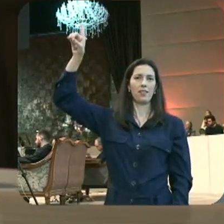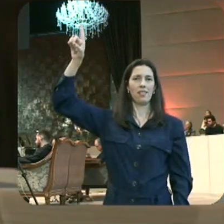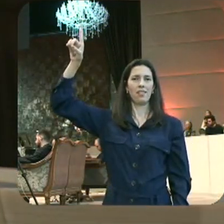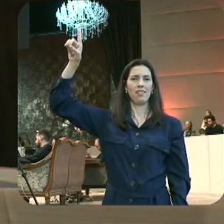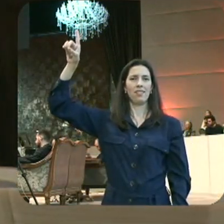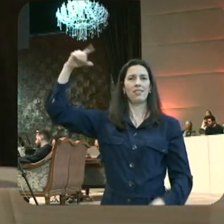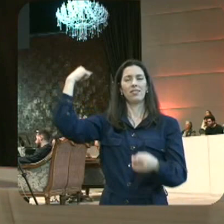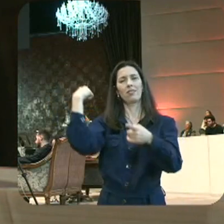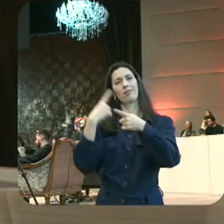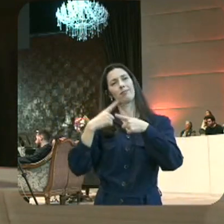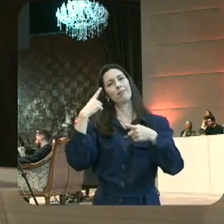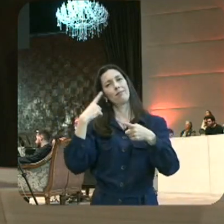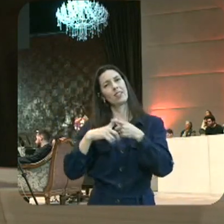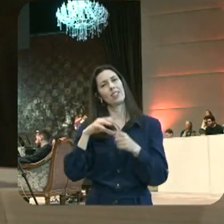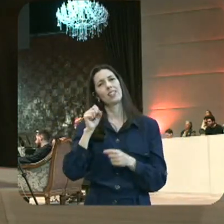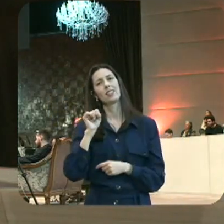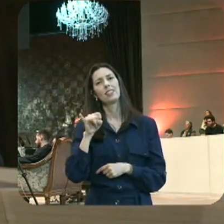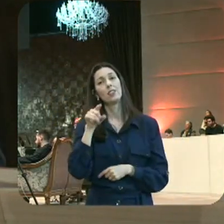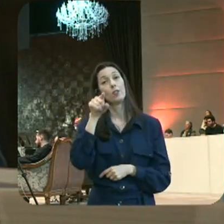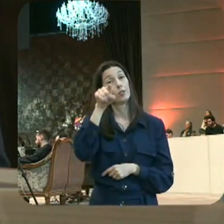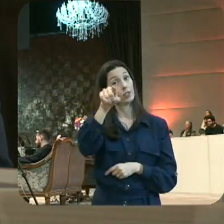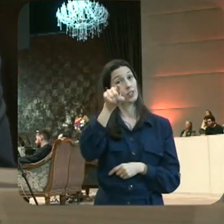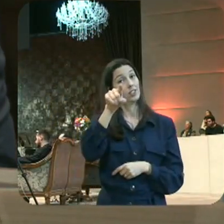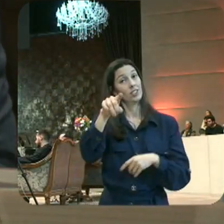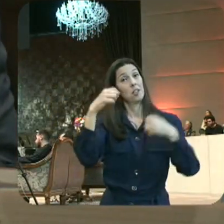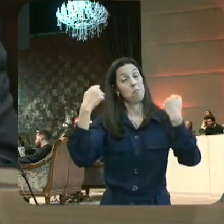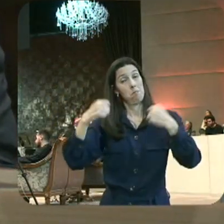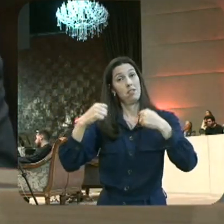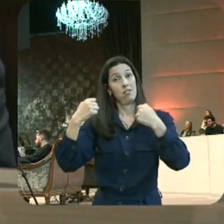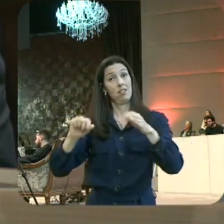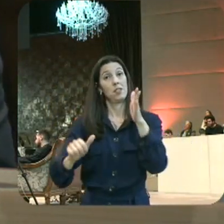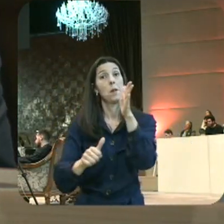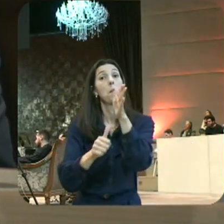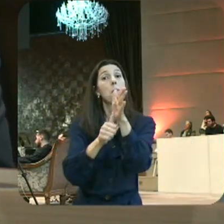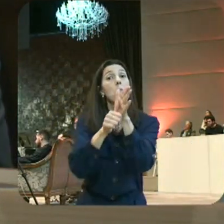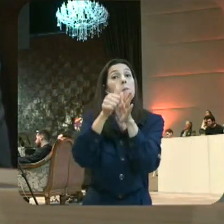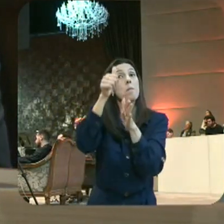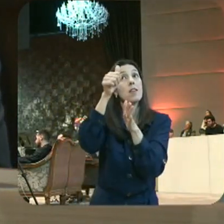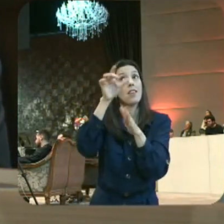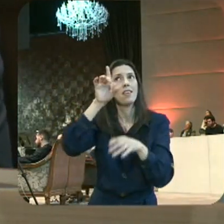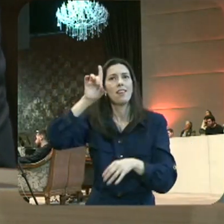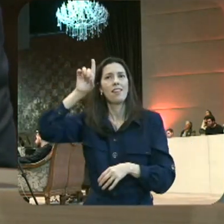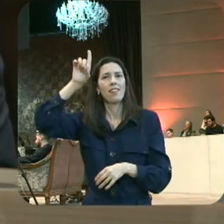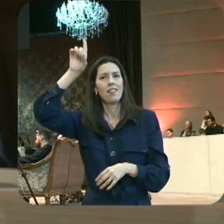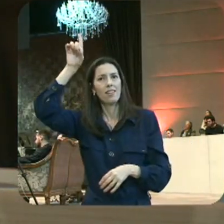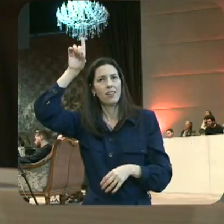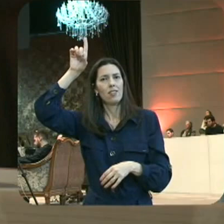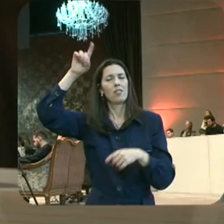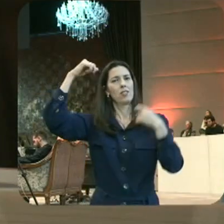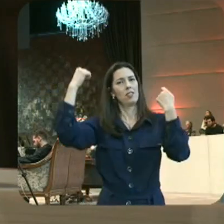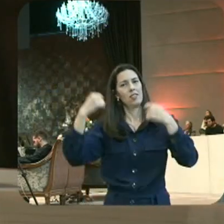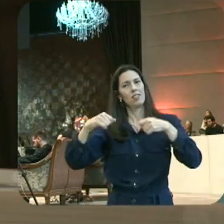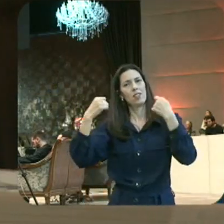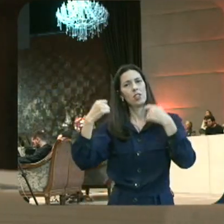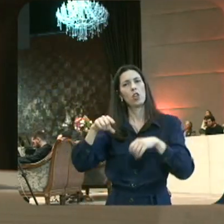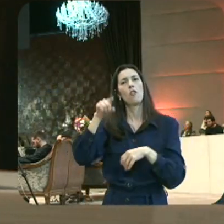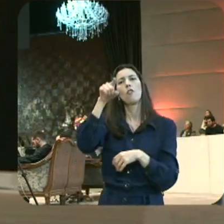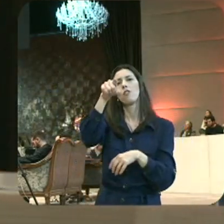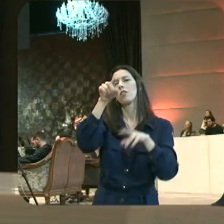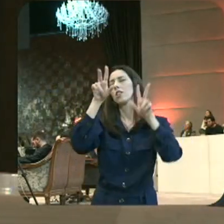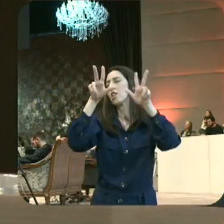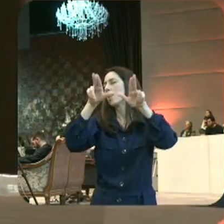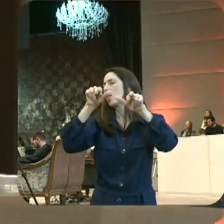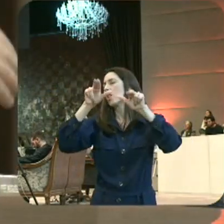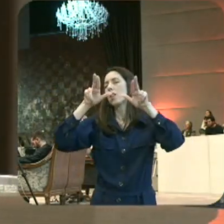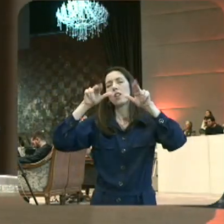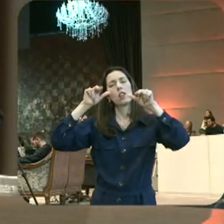Porque se você, querido, não aprender a consagrar a Deus as primeiras coisas, você nunca